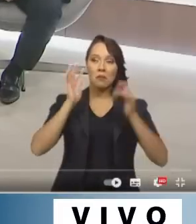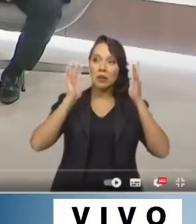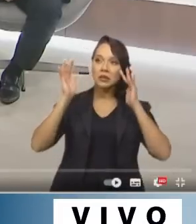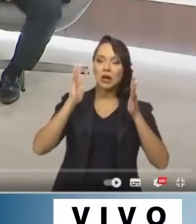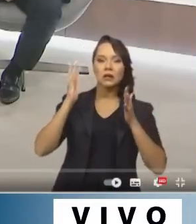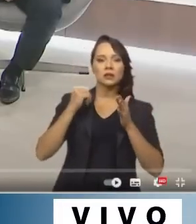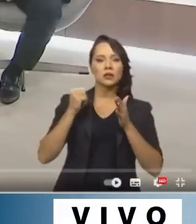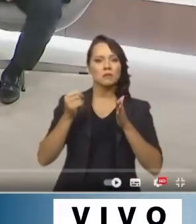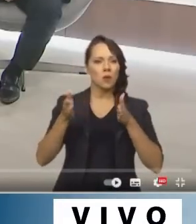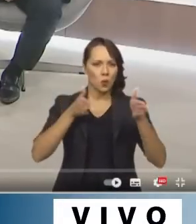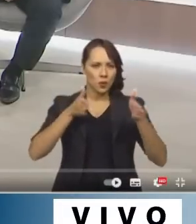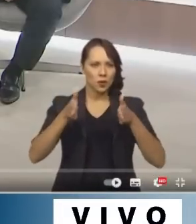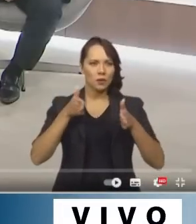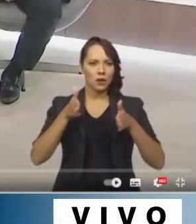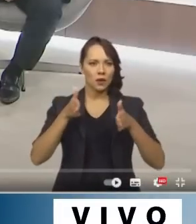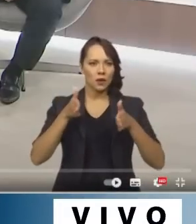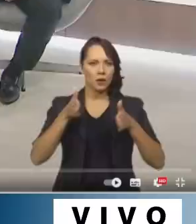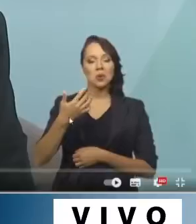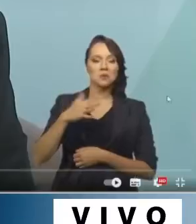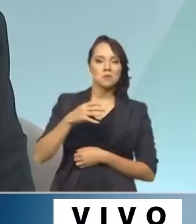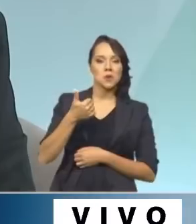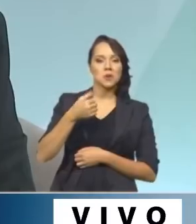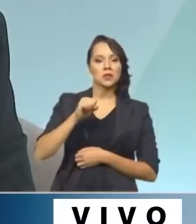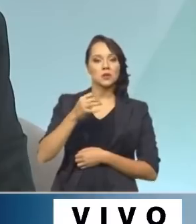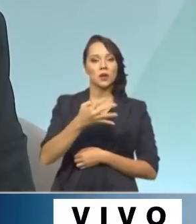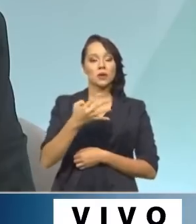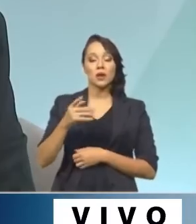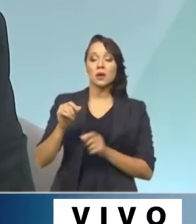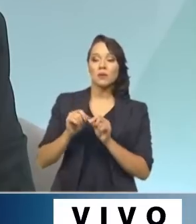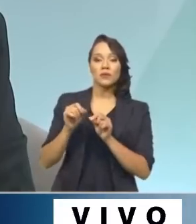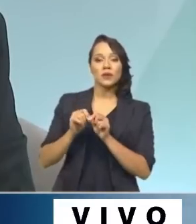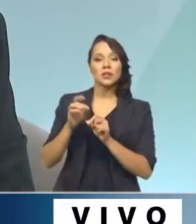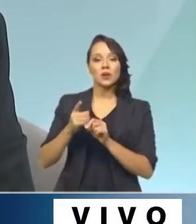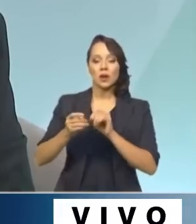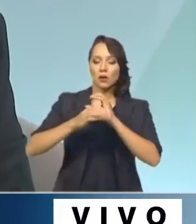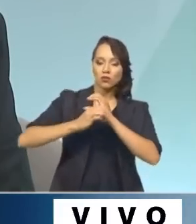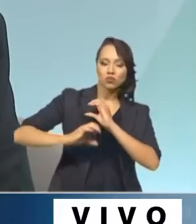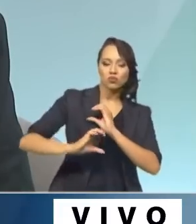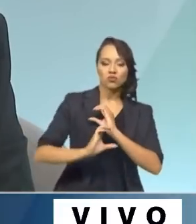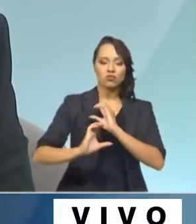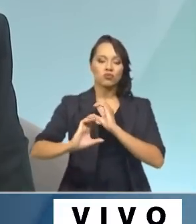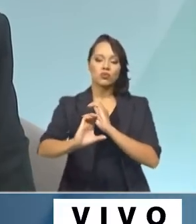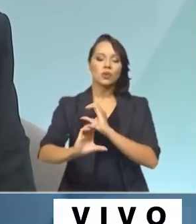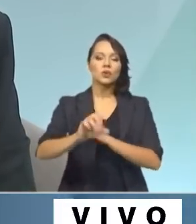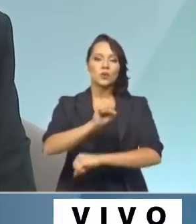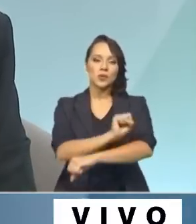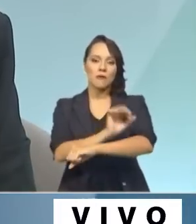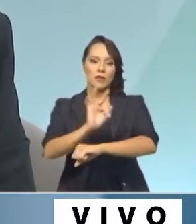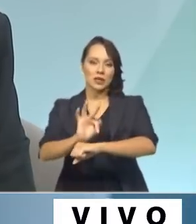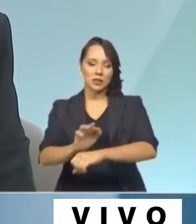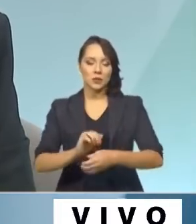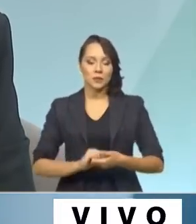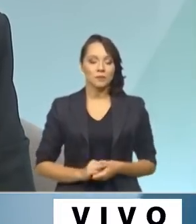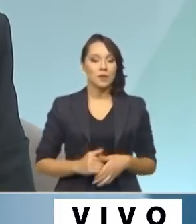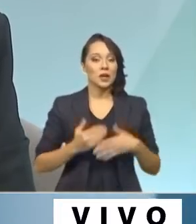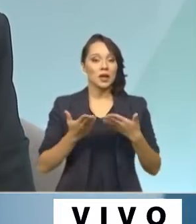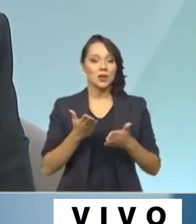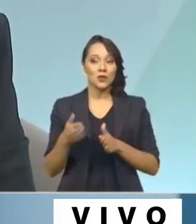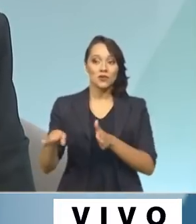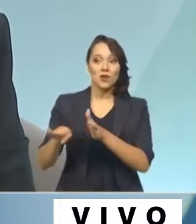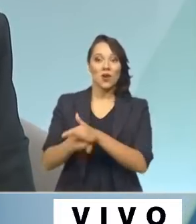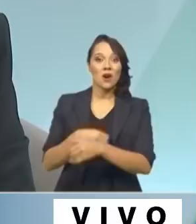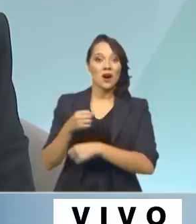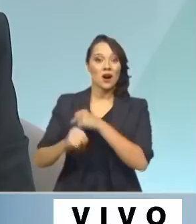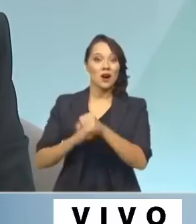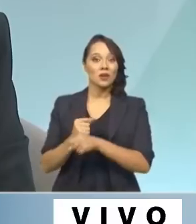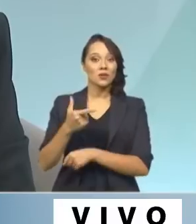o nome de Rogério marinho para disputar a eleição do Senado ano que vem assim que os novos congressistas assumirem mas mas